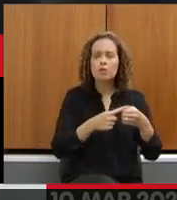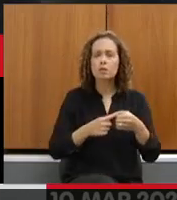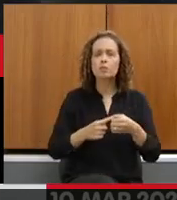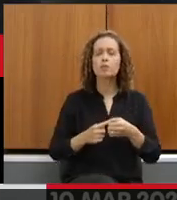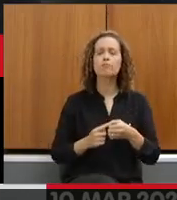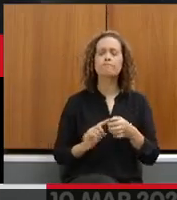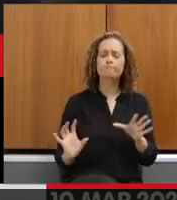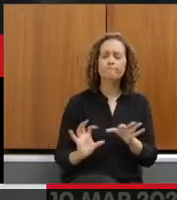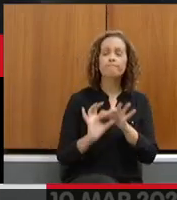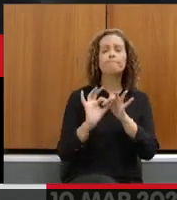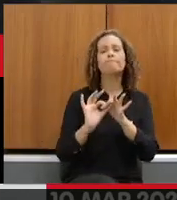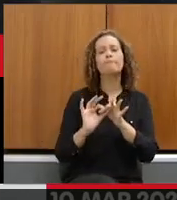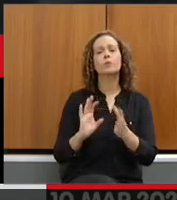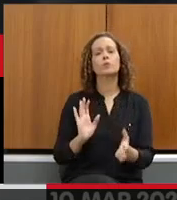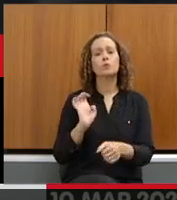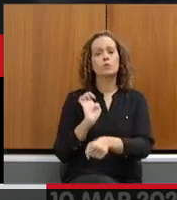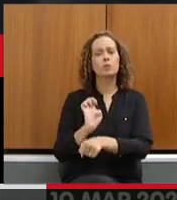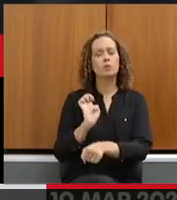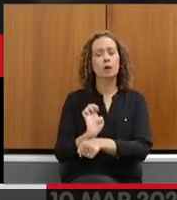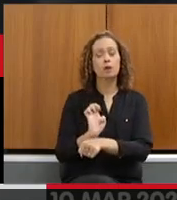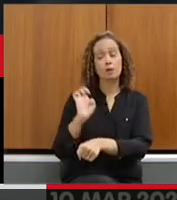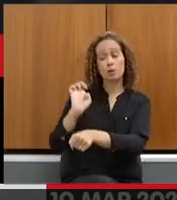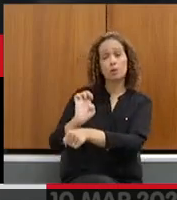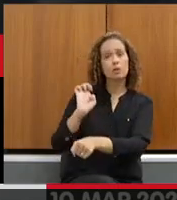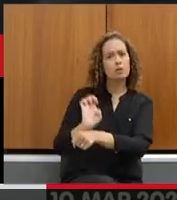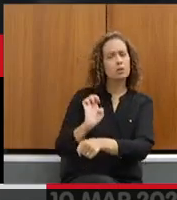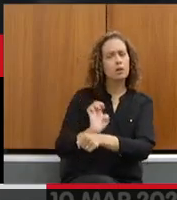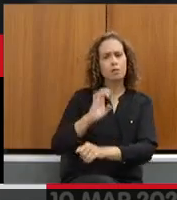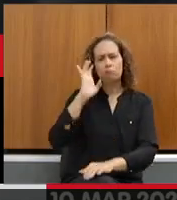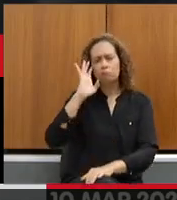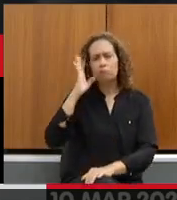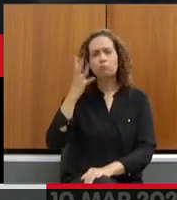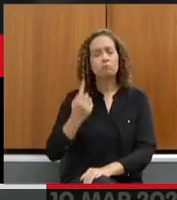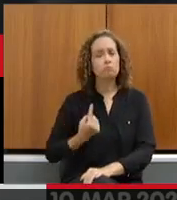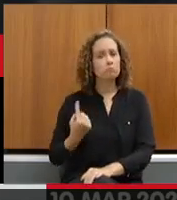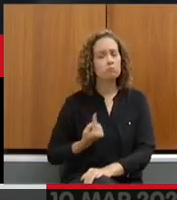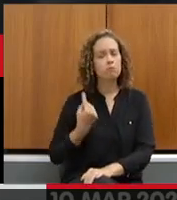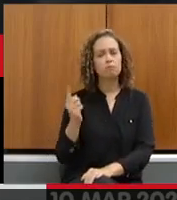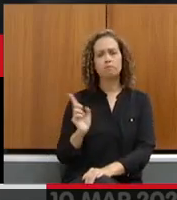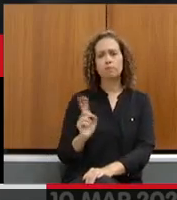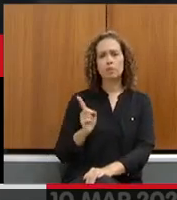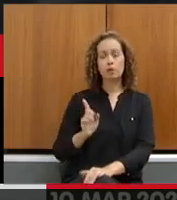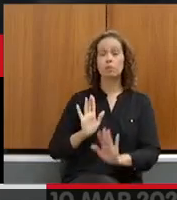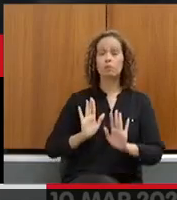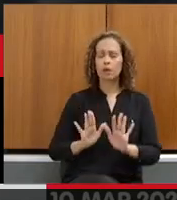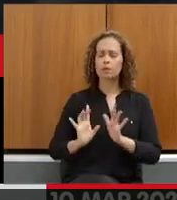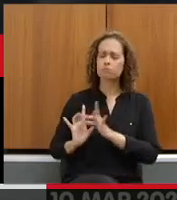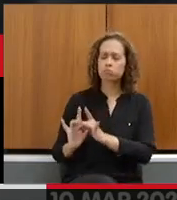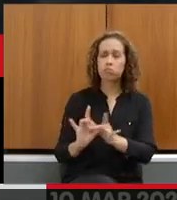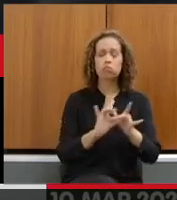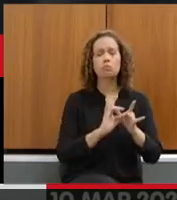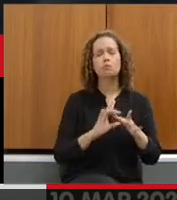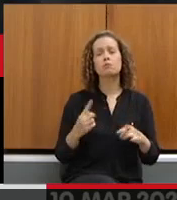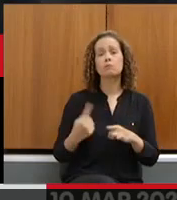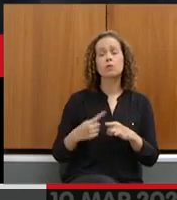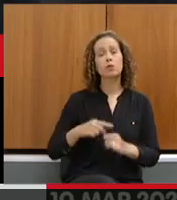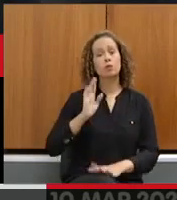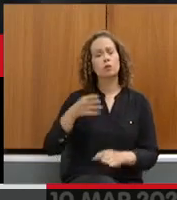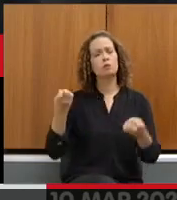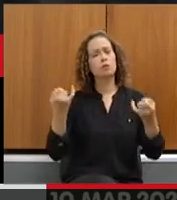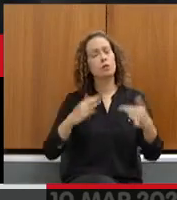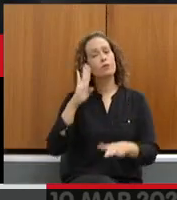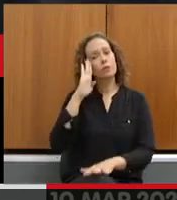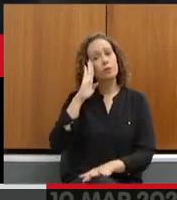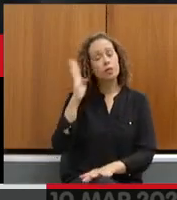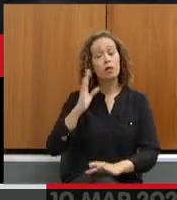é né o estado não tem tomado decisões isoladas nesse sentido justamente porque igual nós falamos é